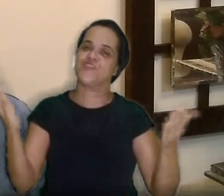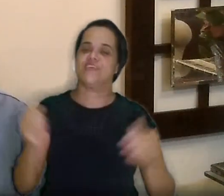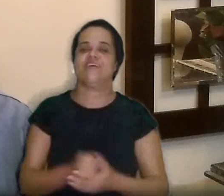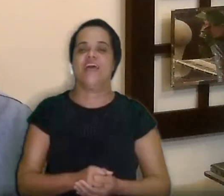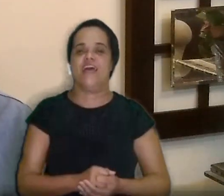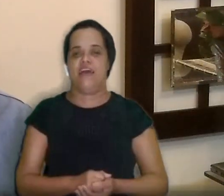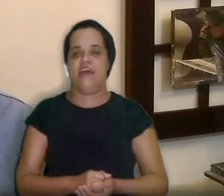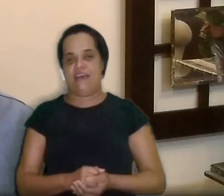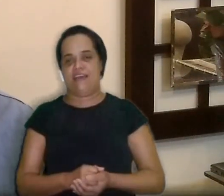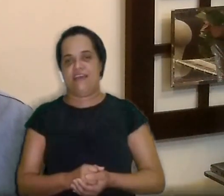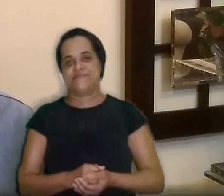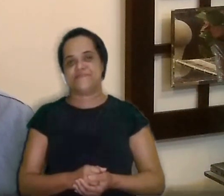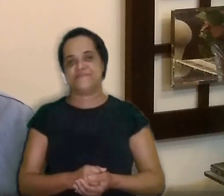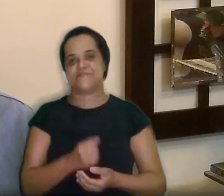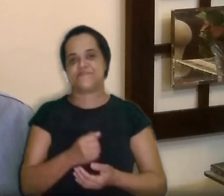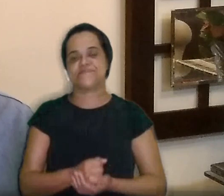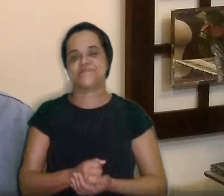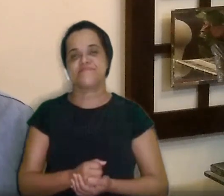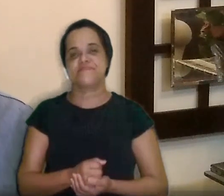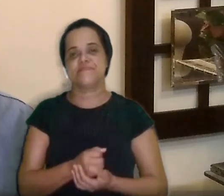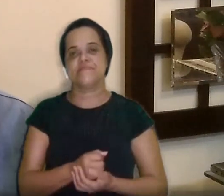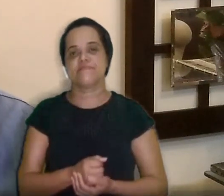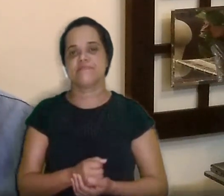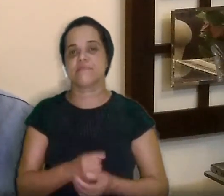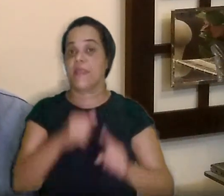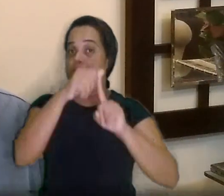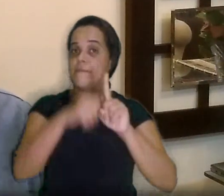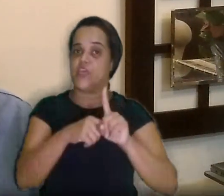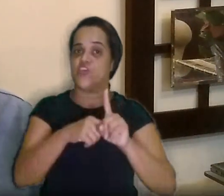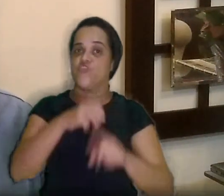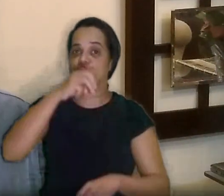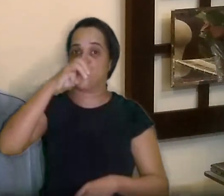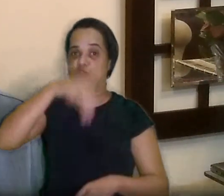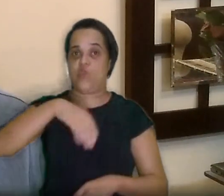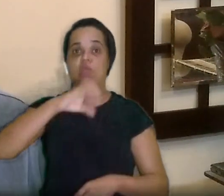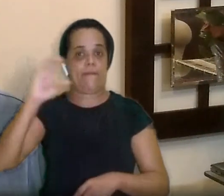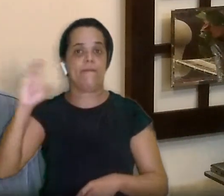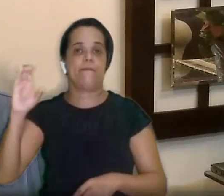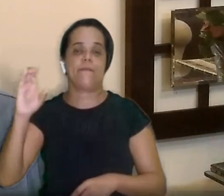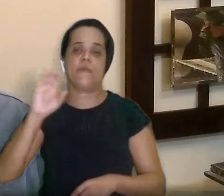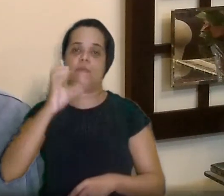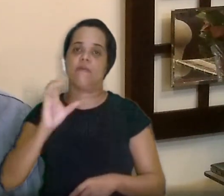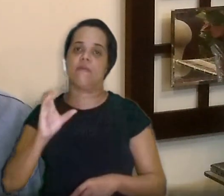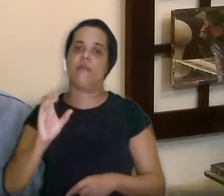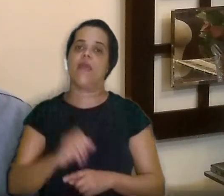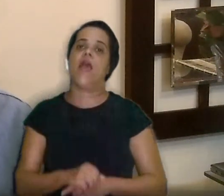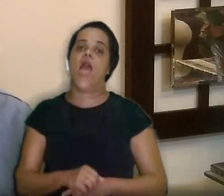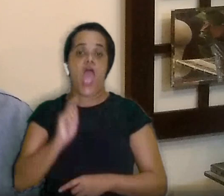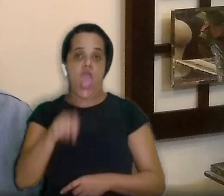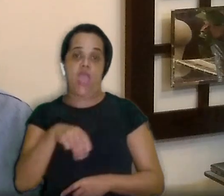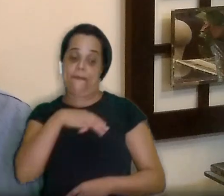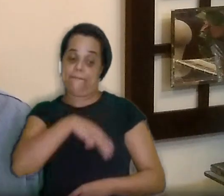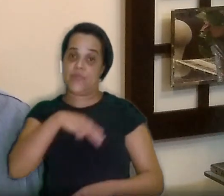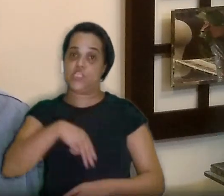a todas as irmãs, pela passagem de mais um ano de vida. O mês de março é o mês de missões mundiais. E